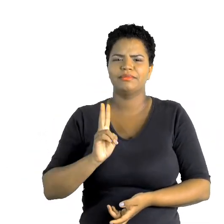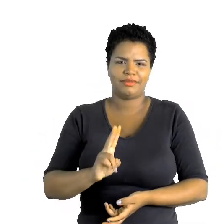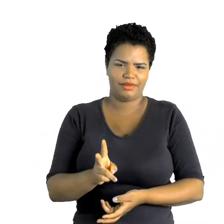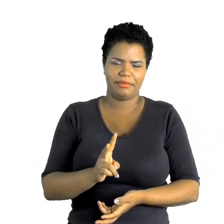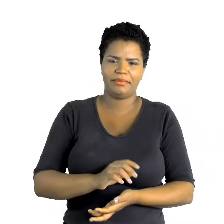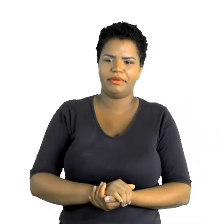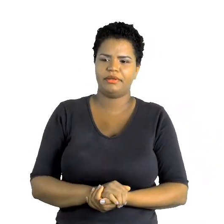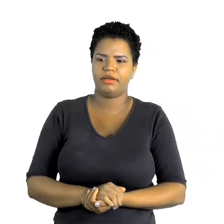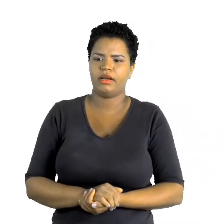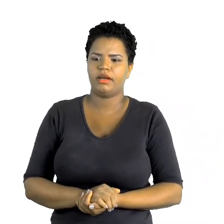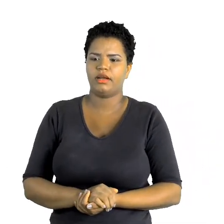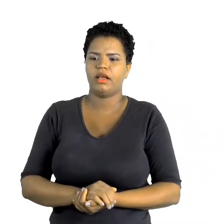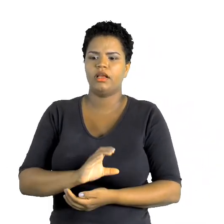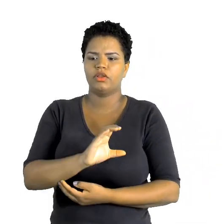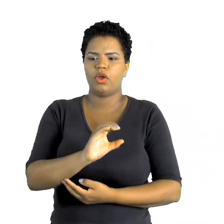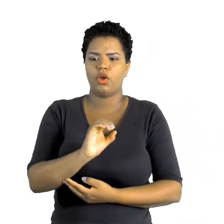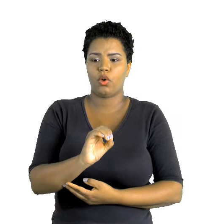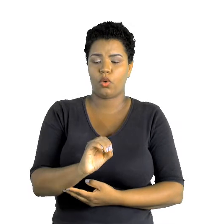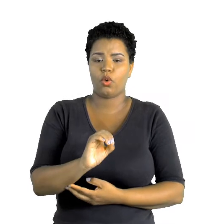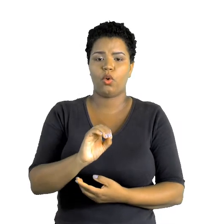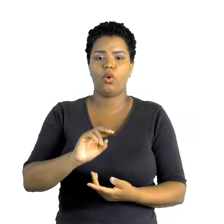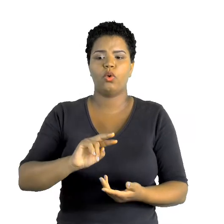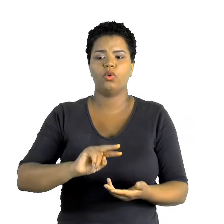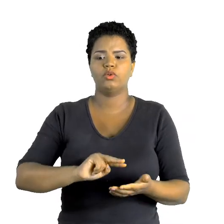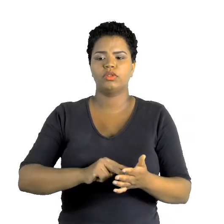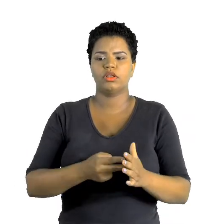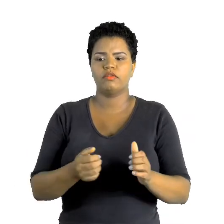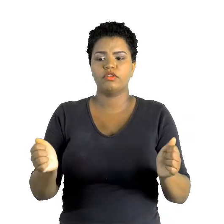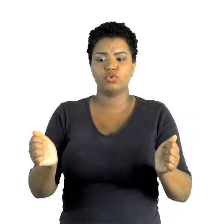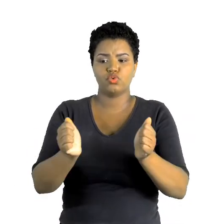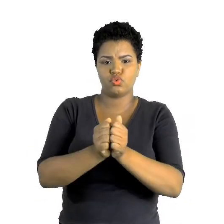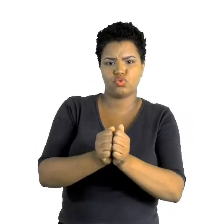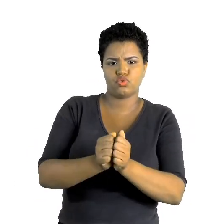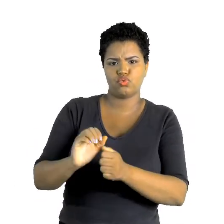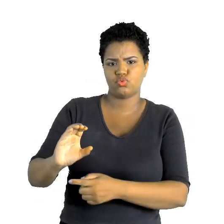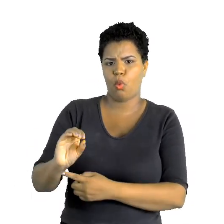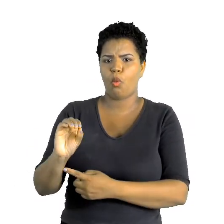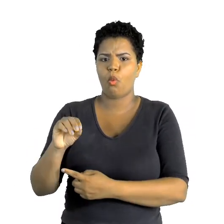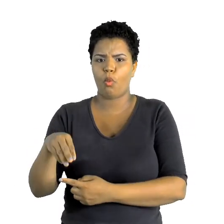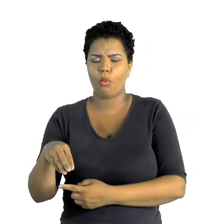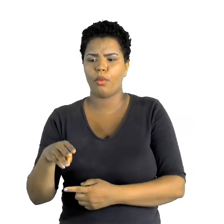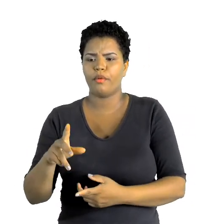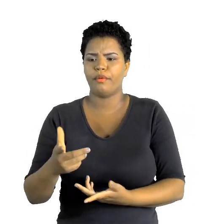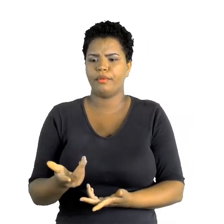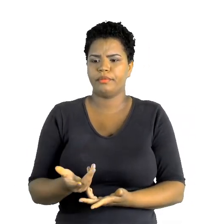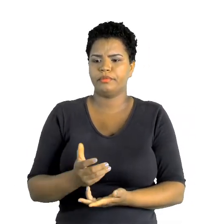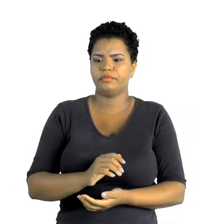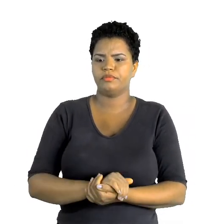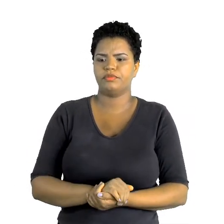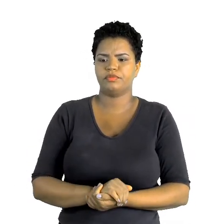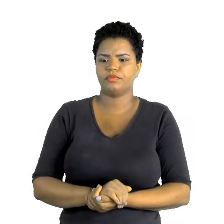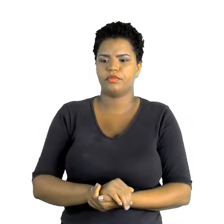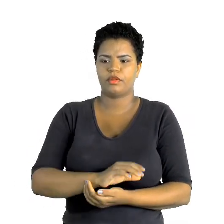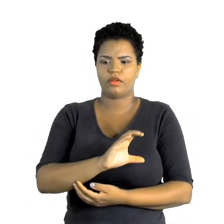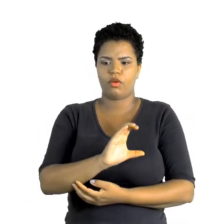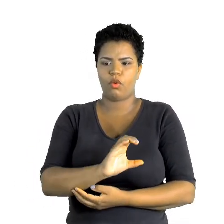temos o co. O co indica o quê? Indica junto, está com. Copiloto, co-author, tá?